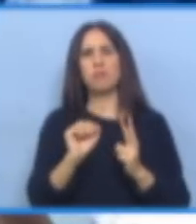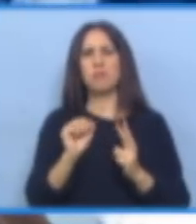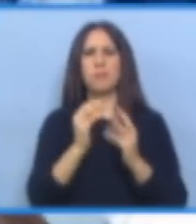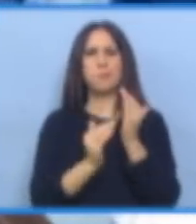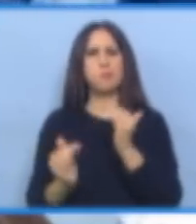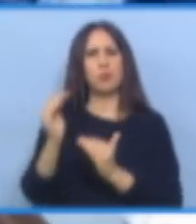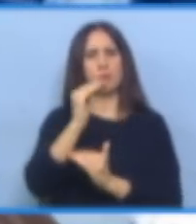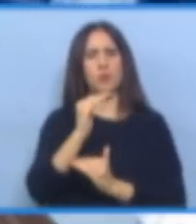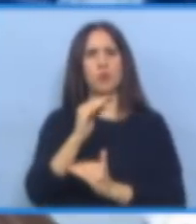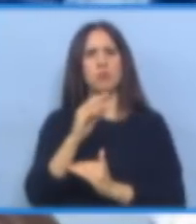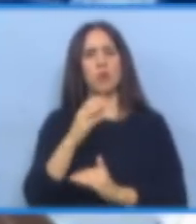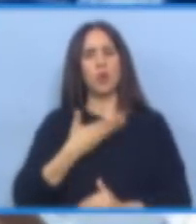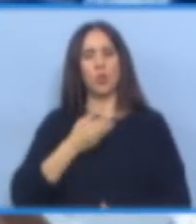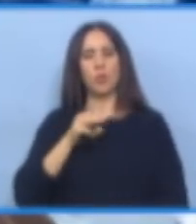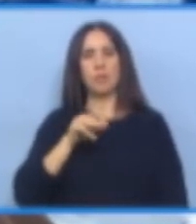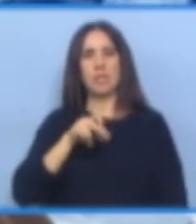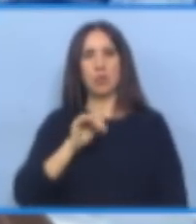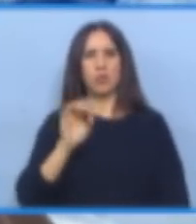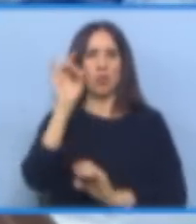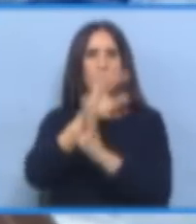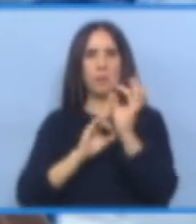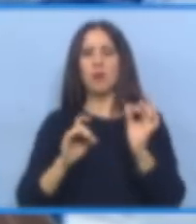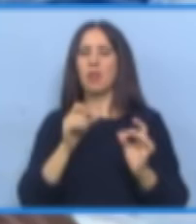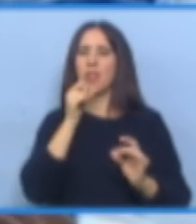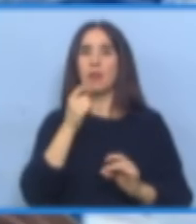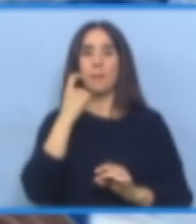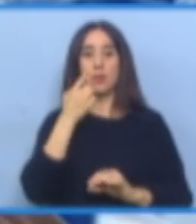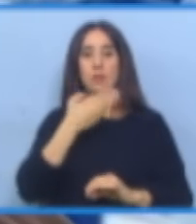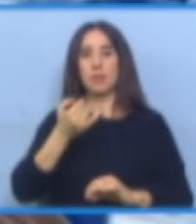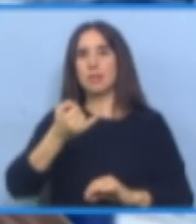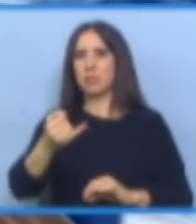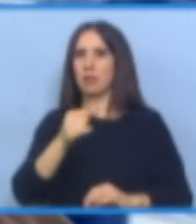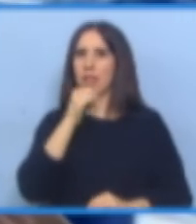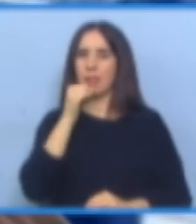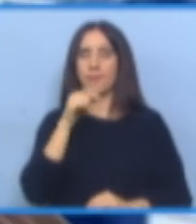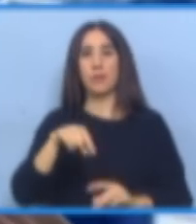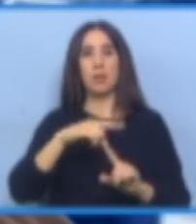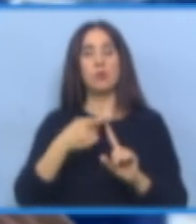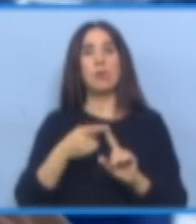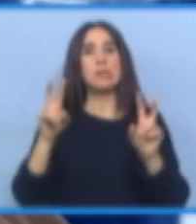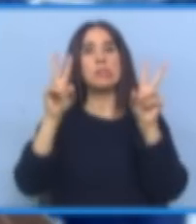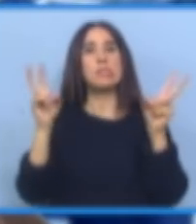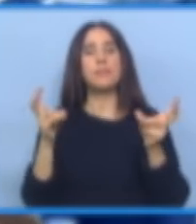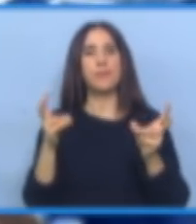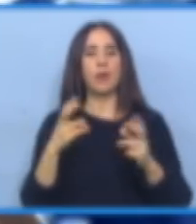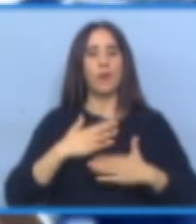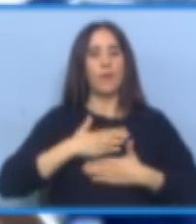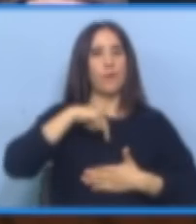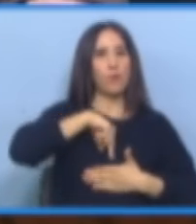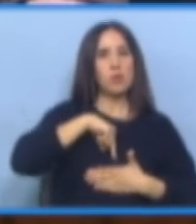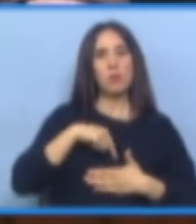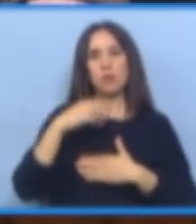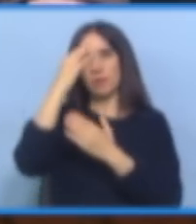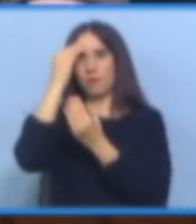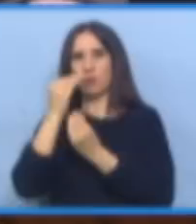superiores dominicanos da Europa, que há sempre na semana a seguir à Páscoa. E este ano havia uma temática de base que era vocações e formação. E